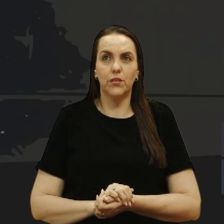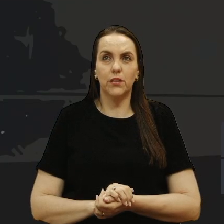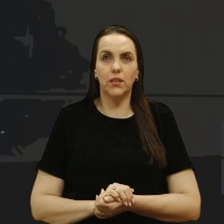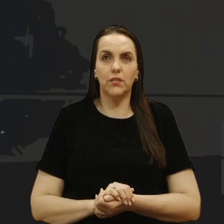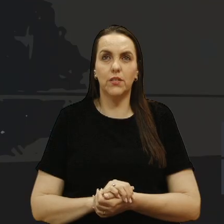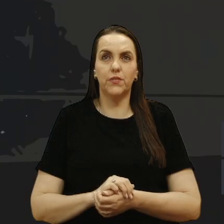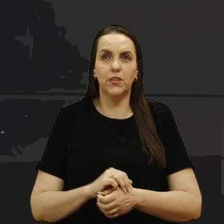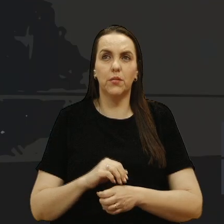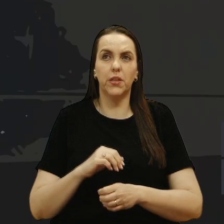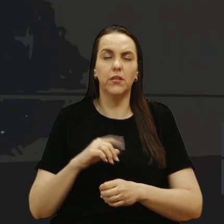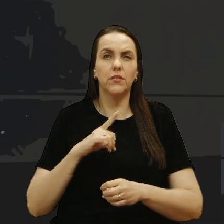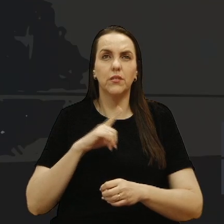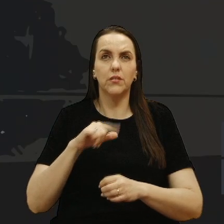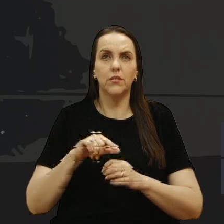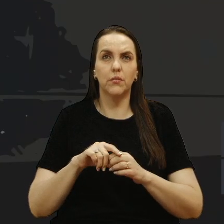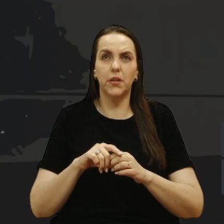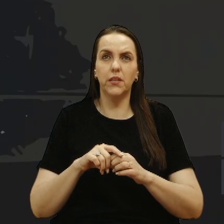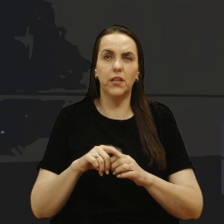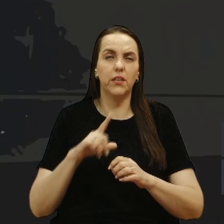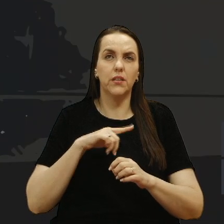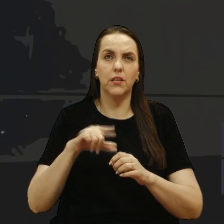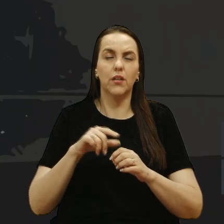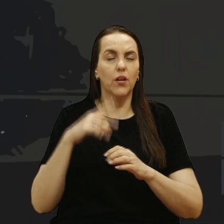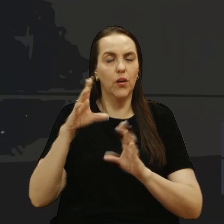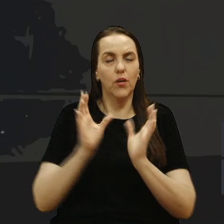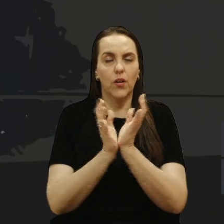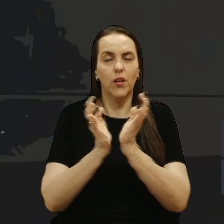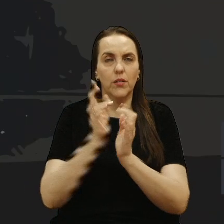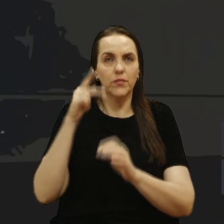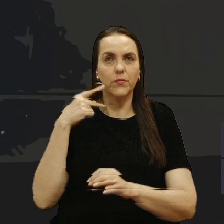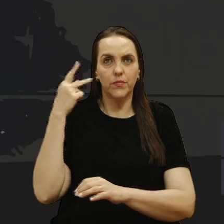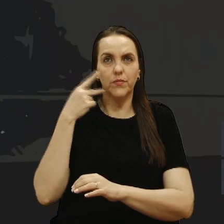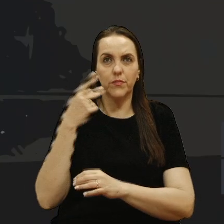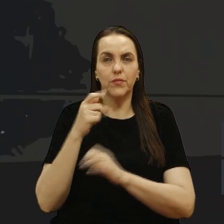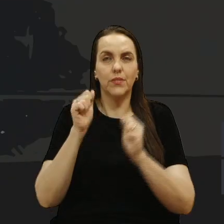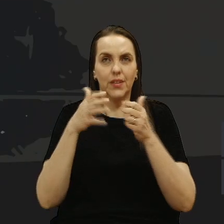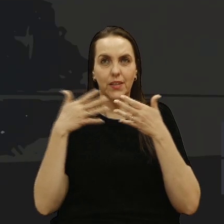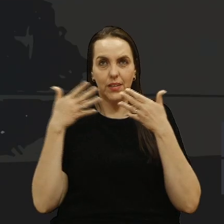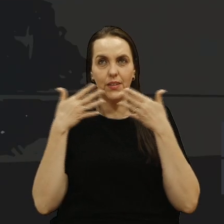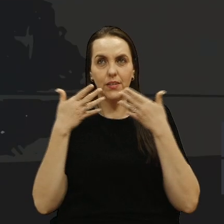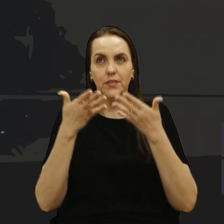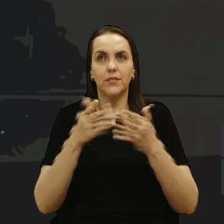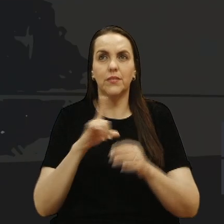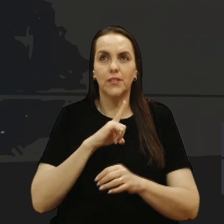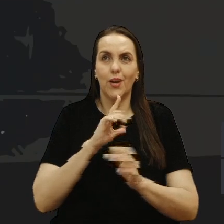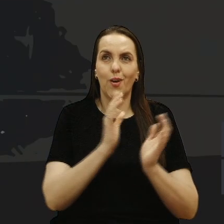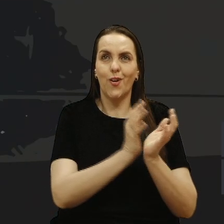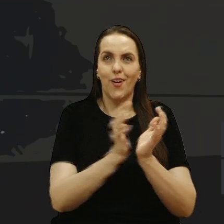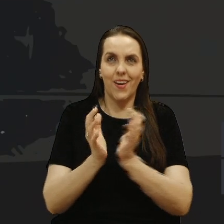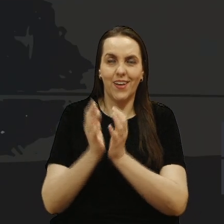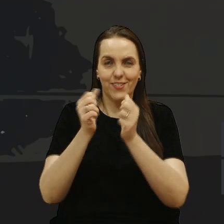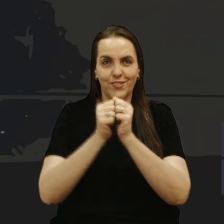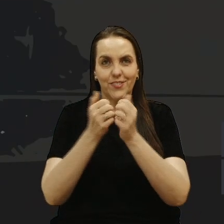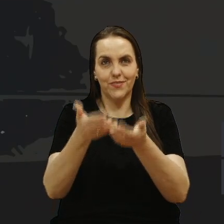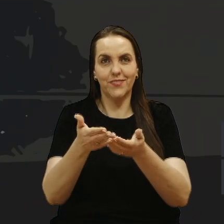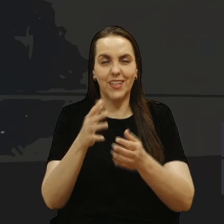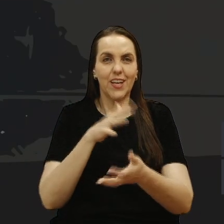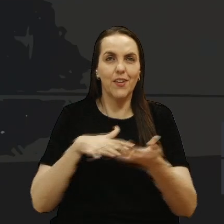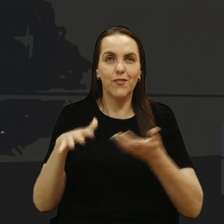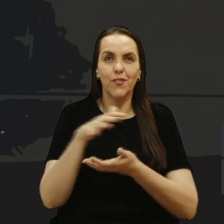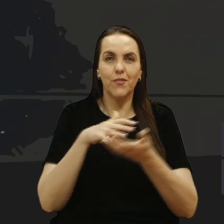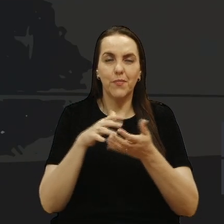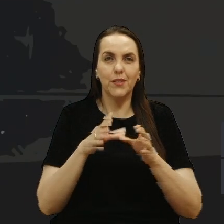casa, aprovada por unanimidade pelos colegas vereadores, e que tenho a alegria de ter colegas aqui comigo também envolvidas na